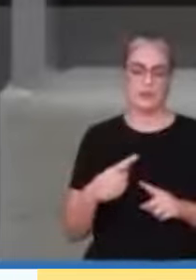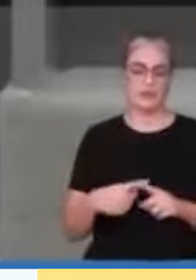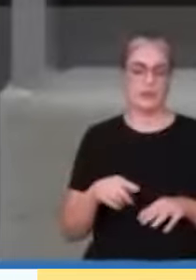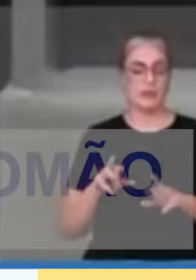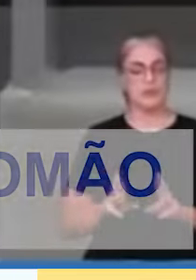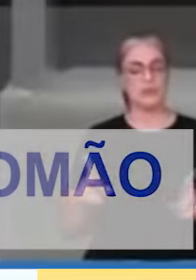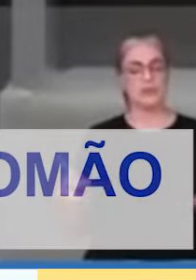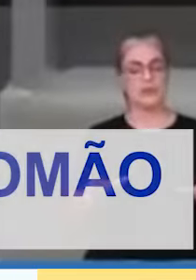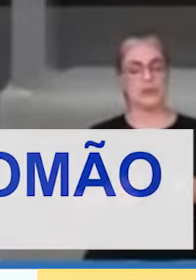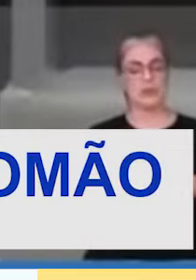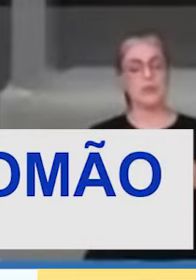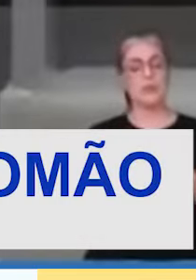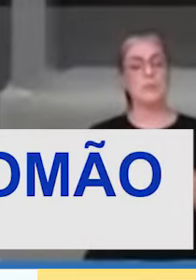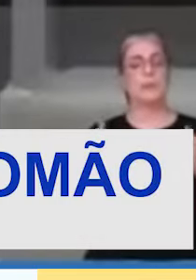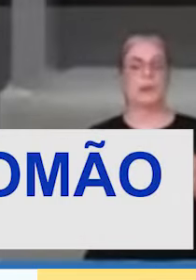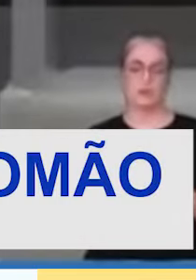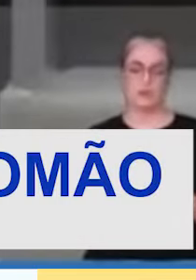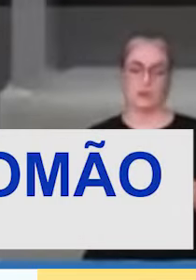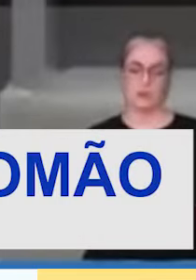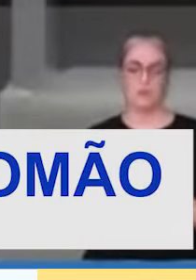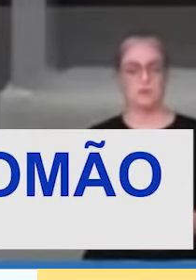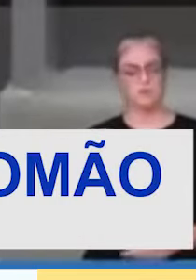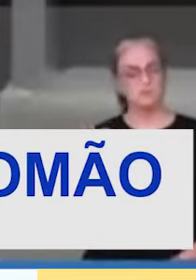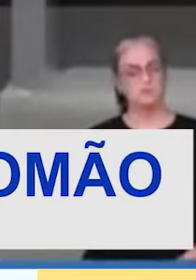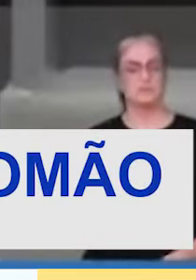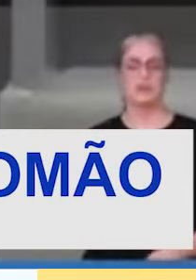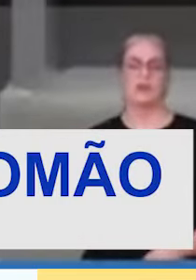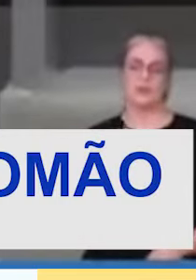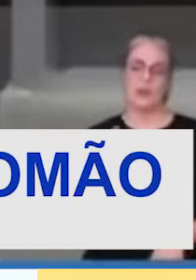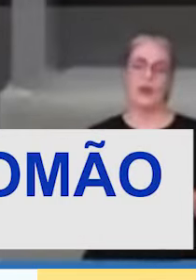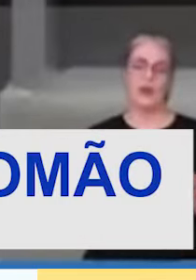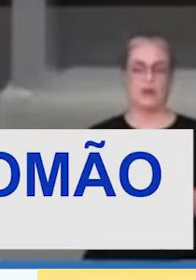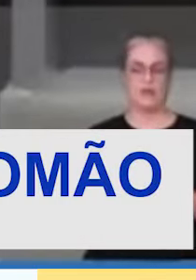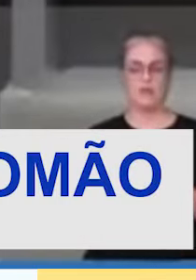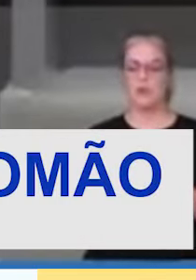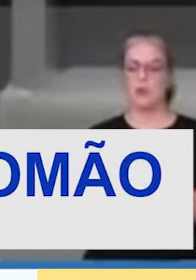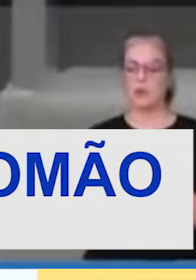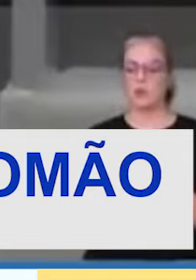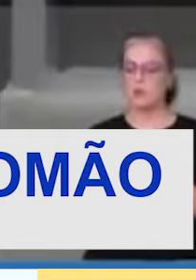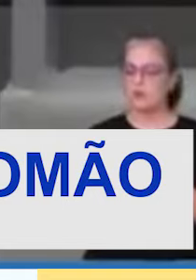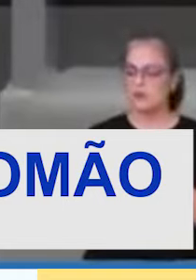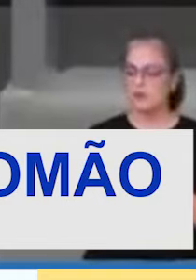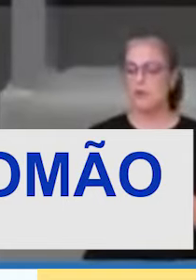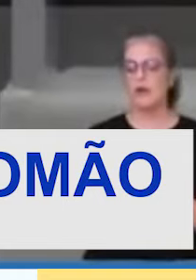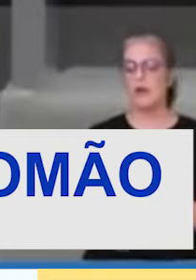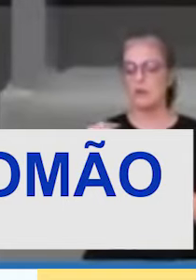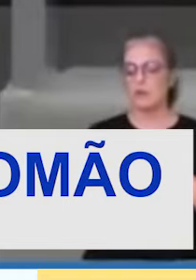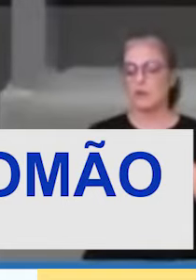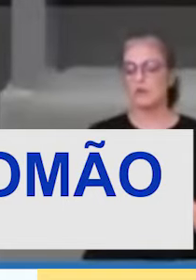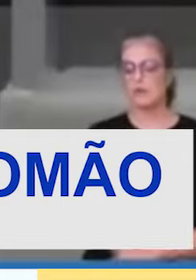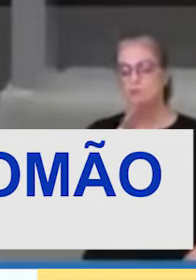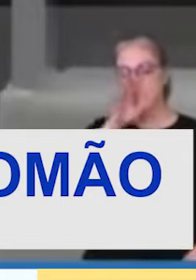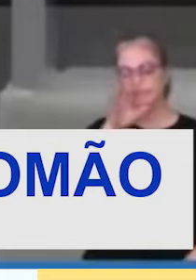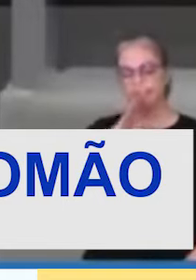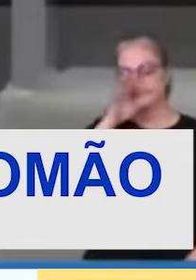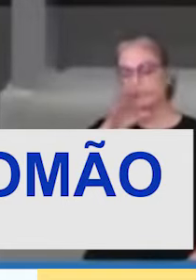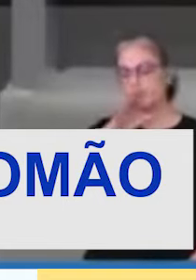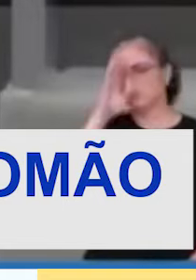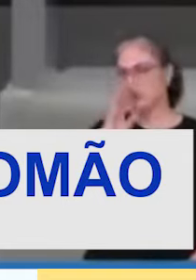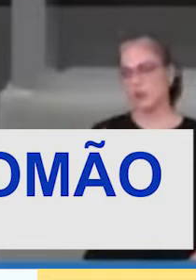reivindicatório. Certamente, alguns movimentos de trabalhadores pelo Brasil e pelo mundo já cometeram excessos. Claro que